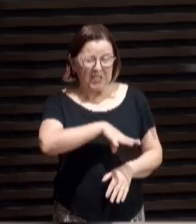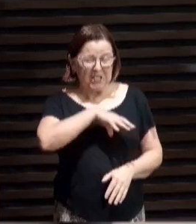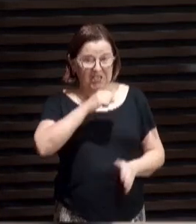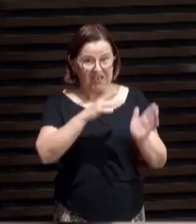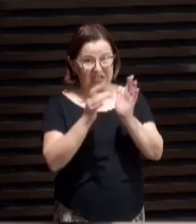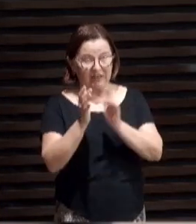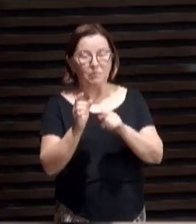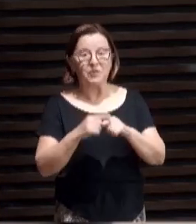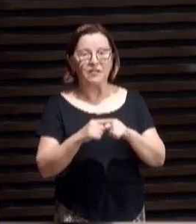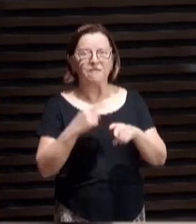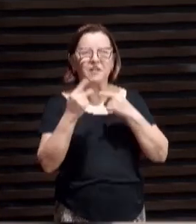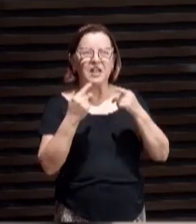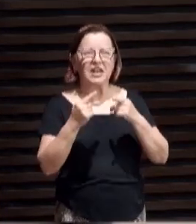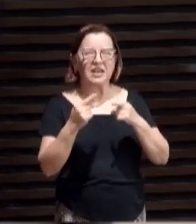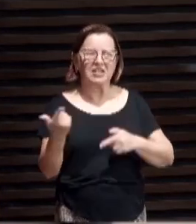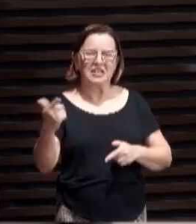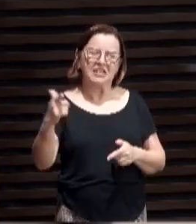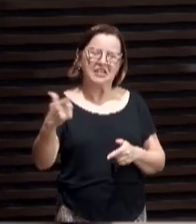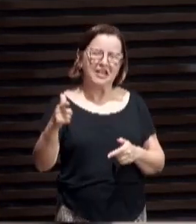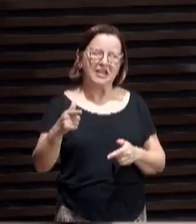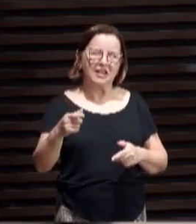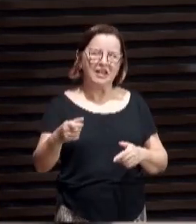repetidamente: crucifica-o,